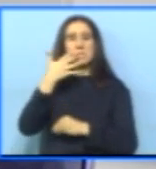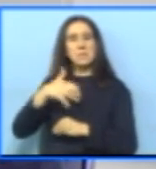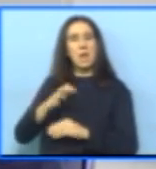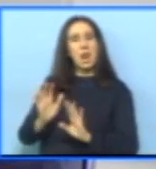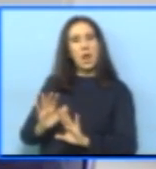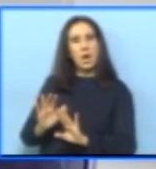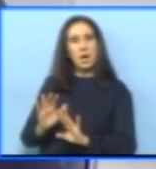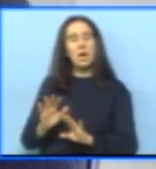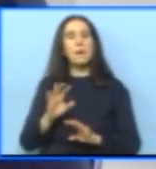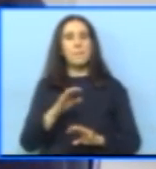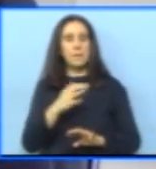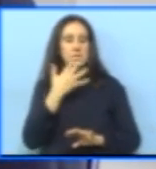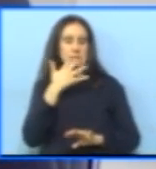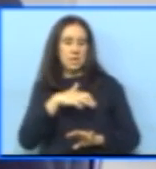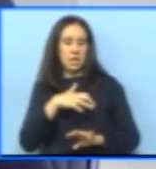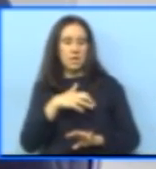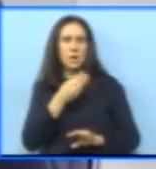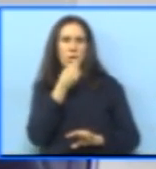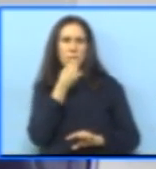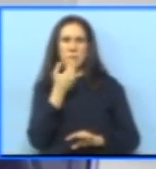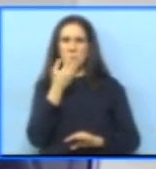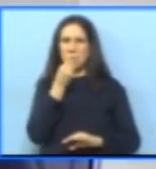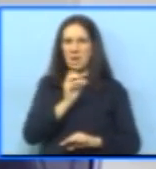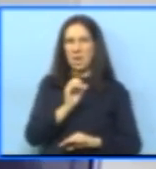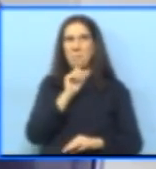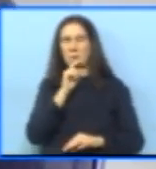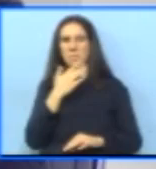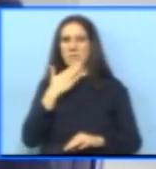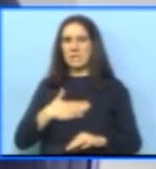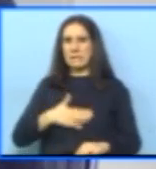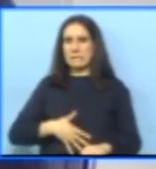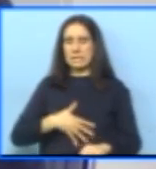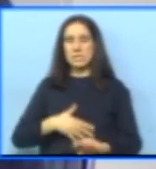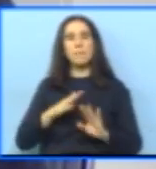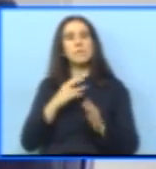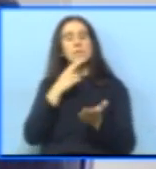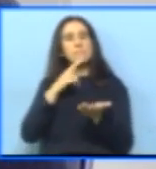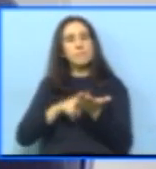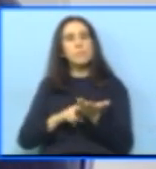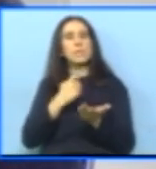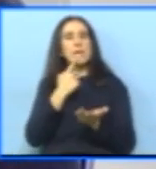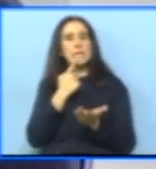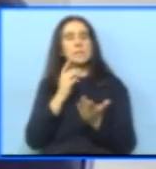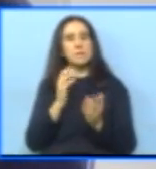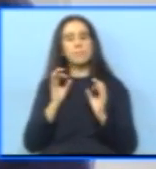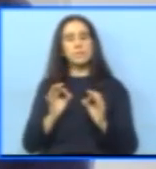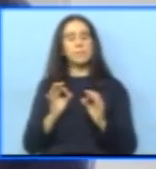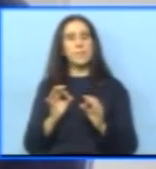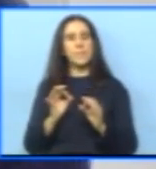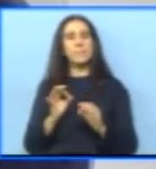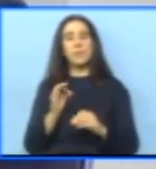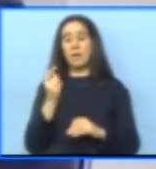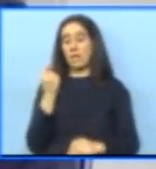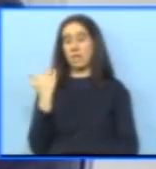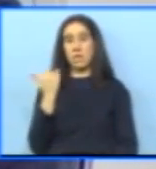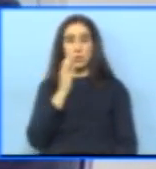podemos comer sal sem comida. Ou seja, até poderíamos, mas se calhar provoca um desarranjo. O que é que isto quer dizer, ligando até aquilo que falámos